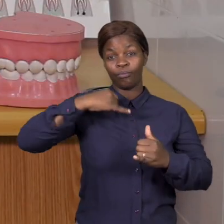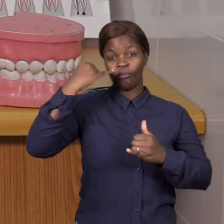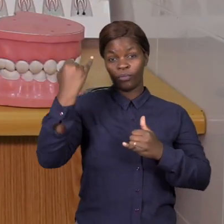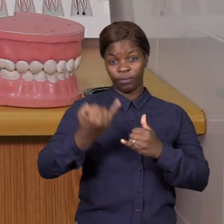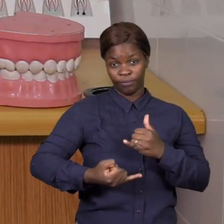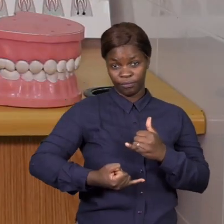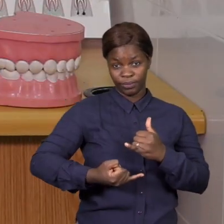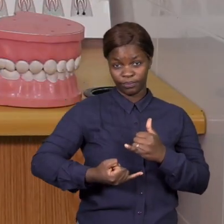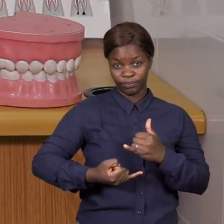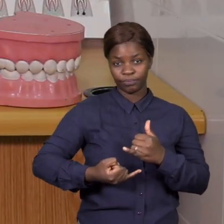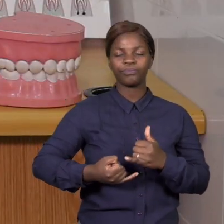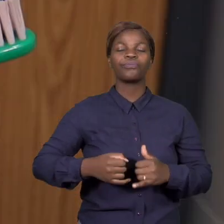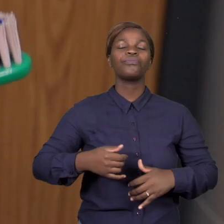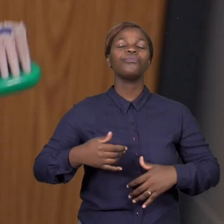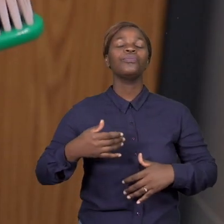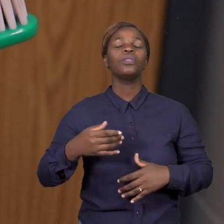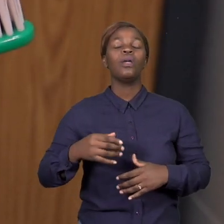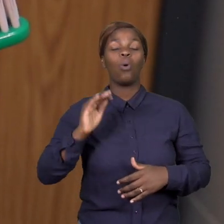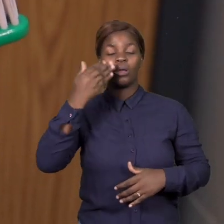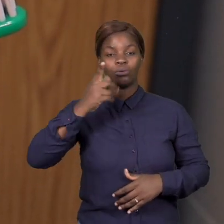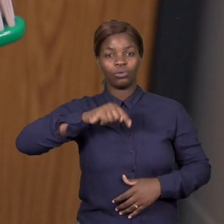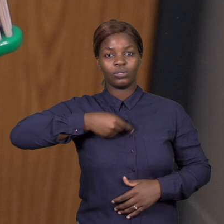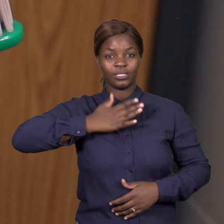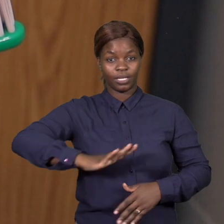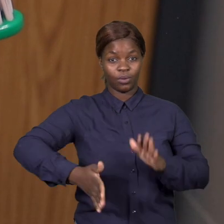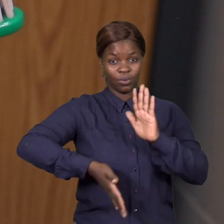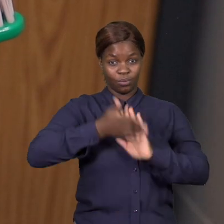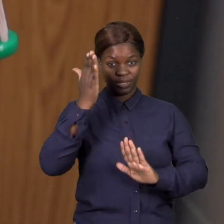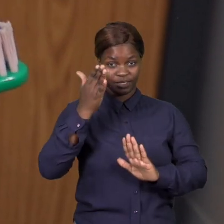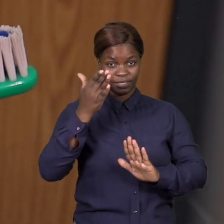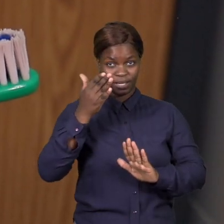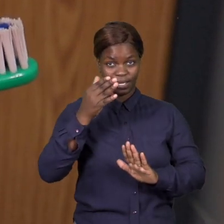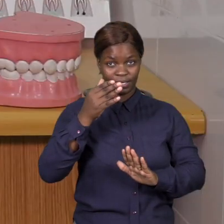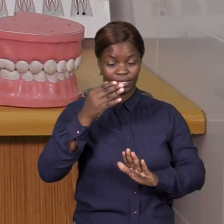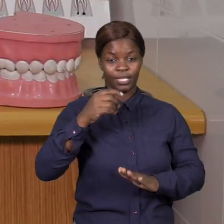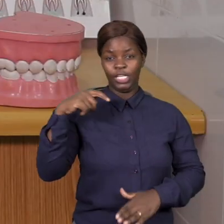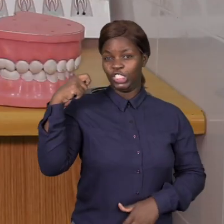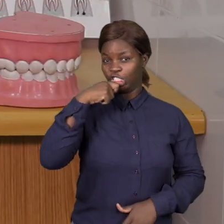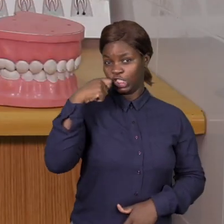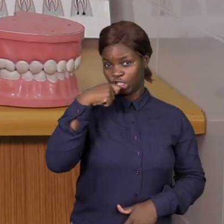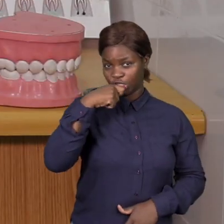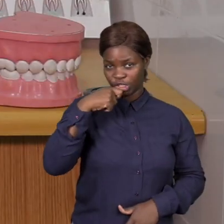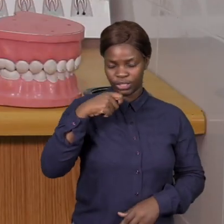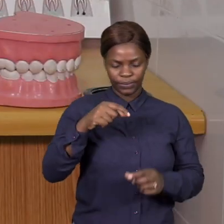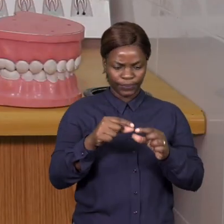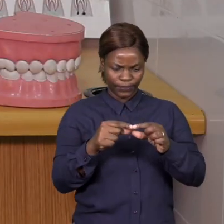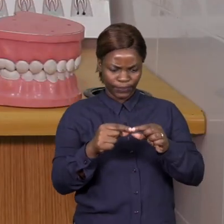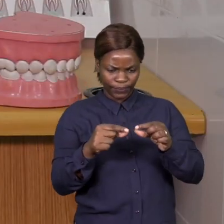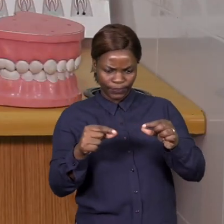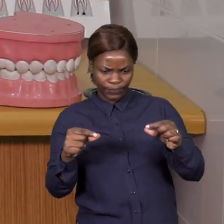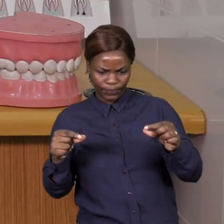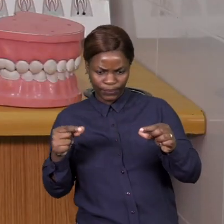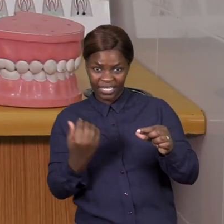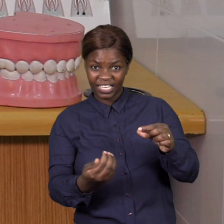em uma quantidade igual ao tamanho de uma ervilha para crianças, ou a